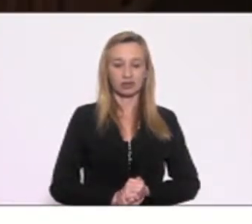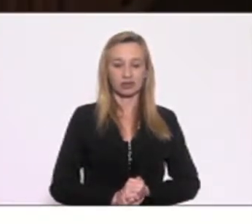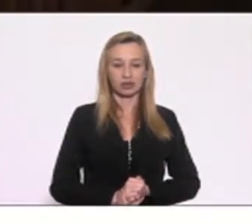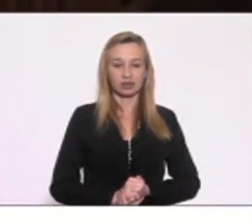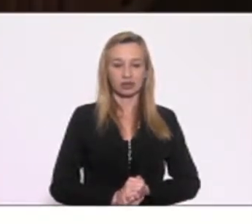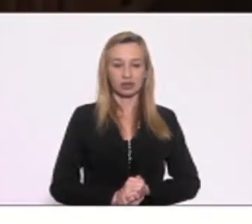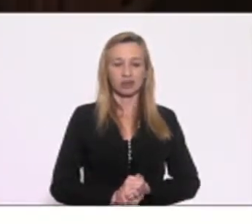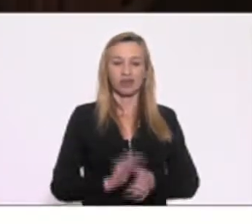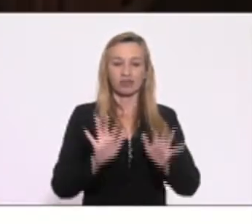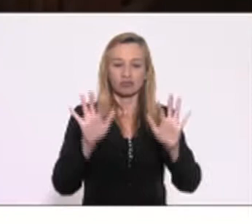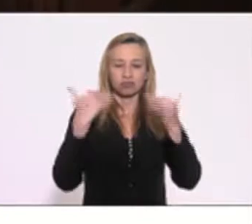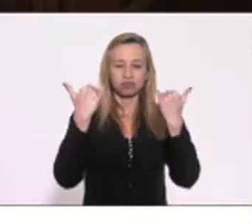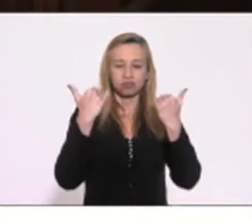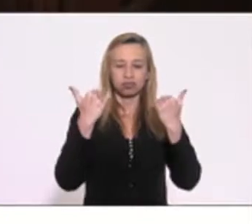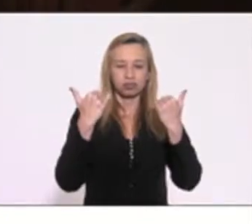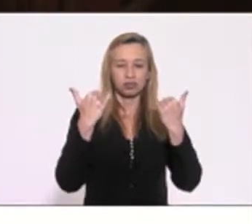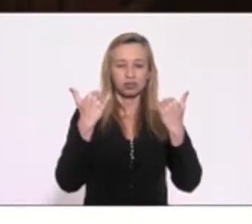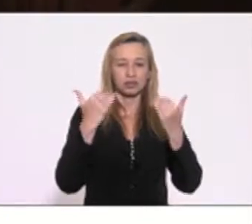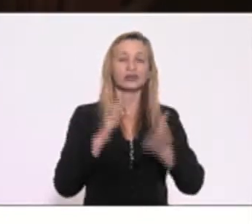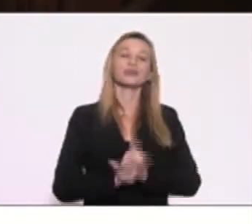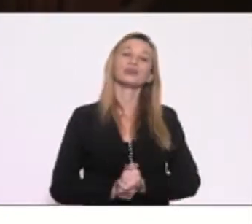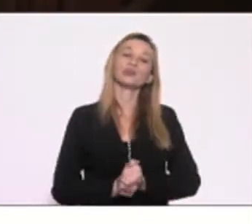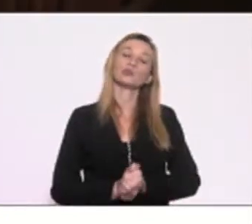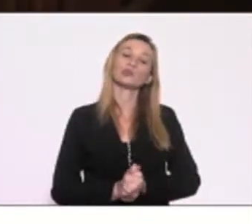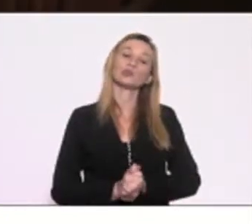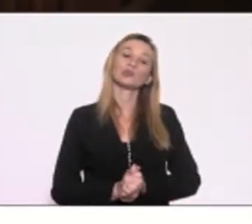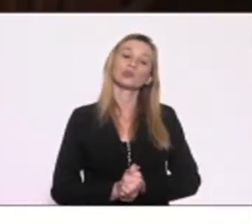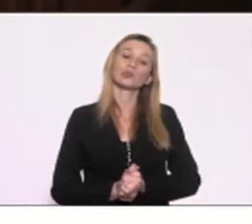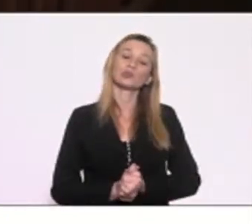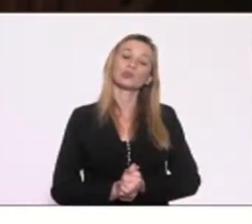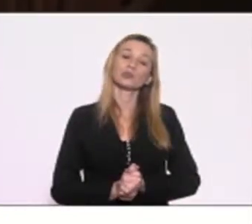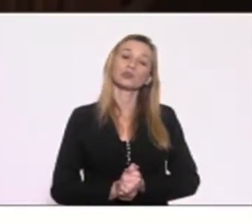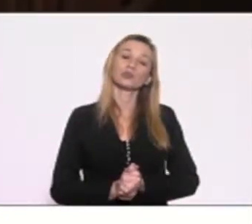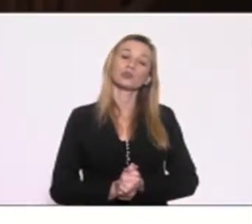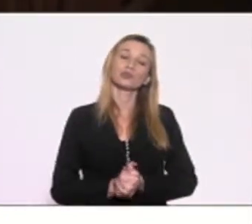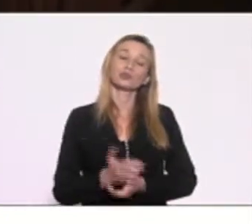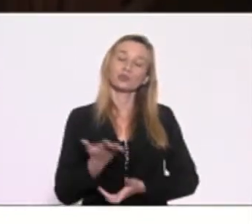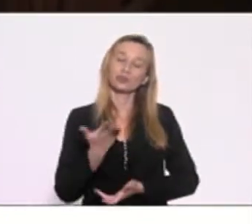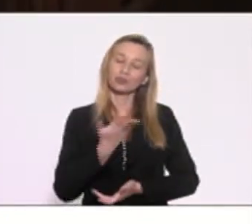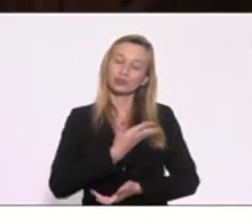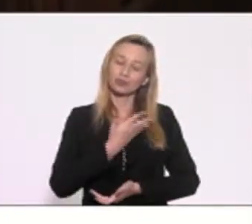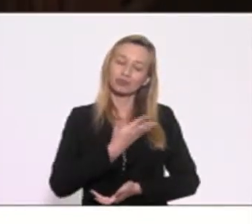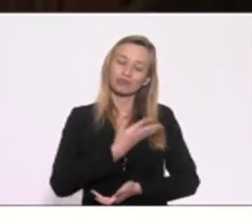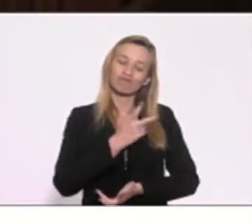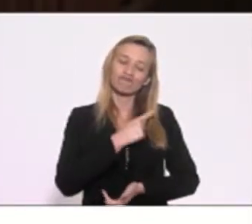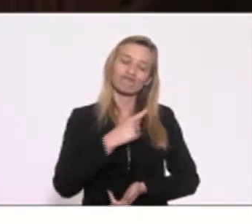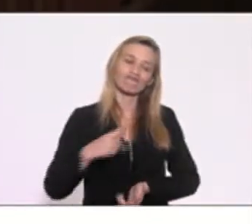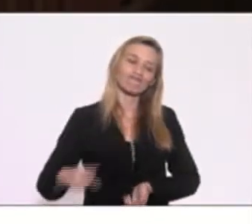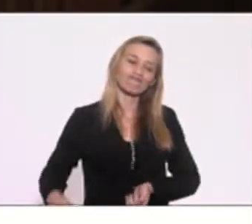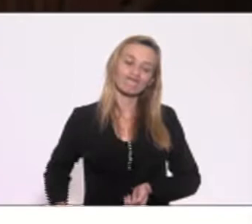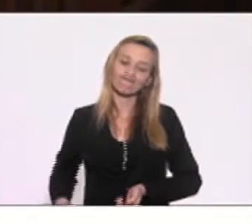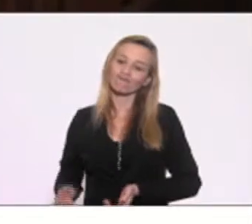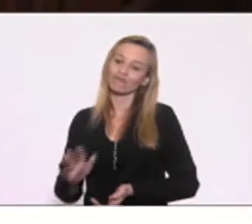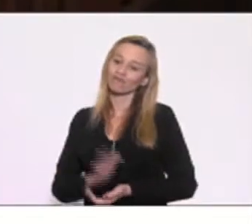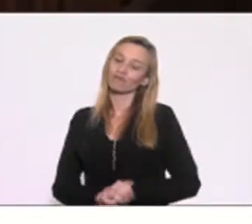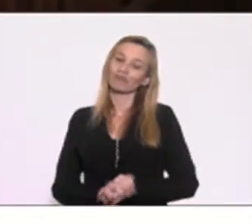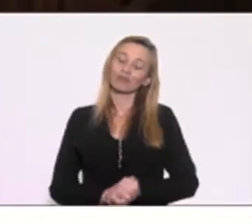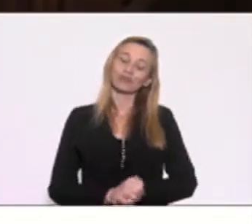um alerta. E, ao mesmo tempo, meu caro presidente